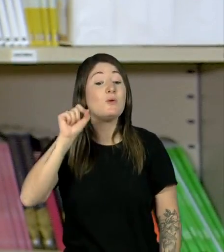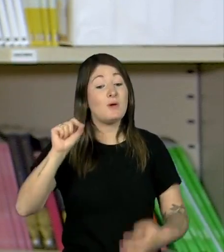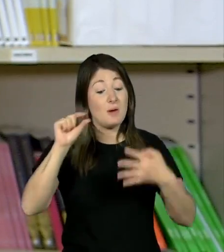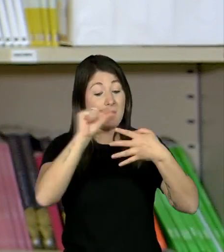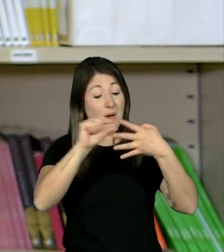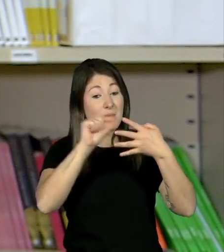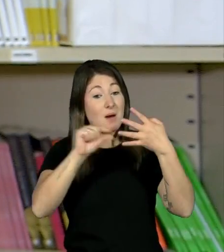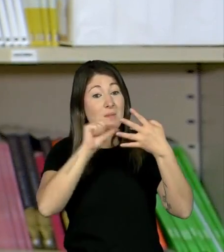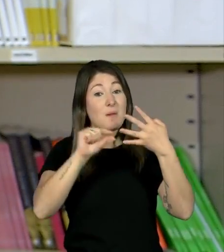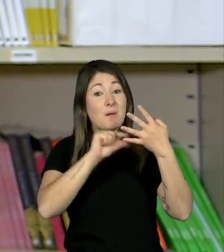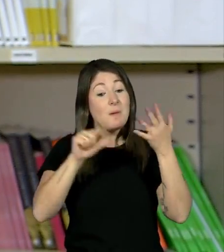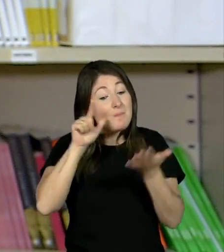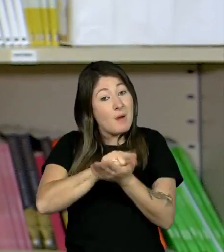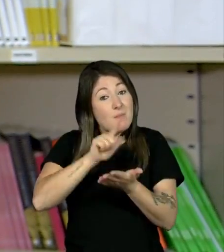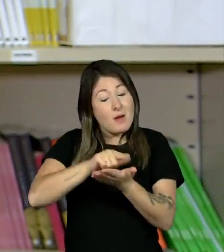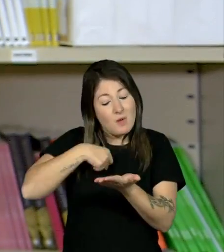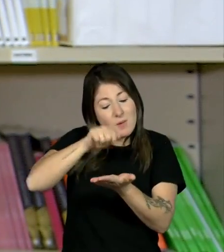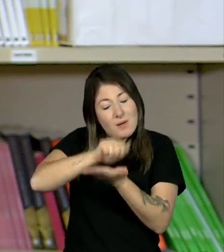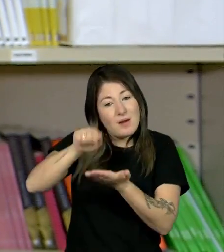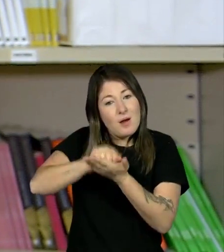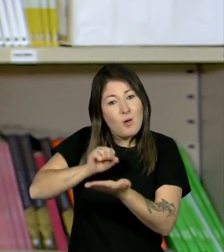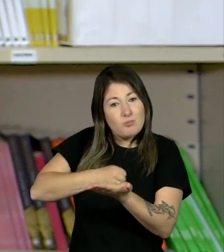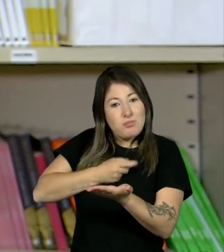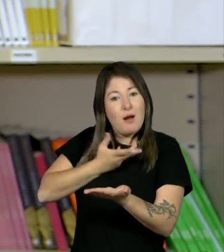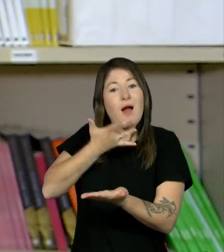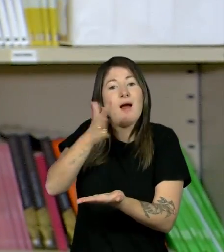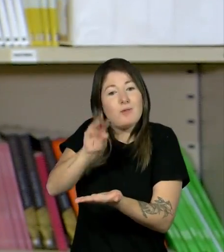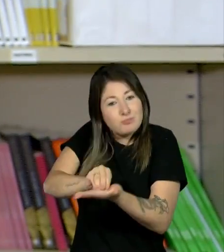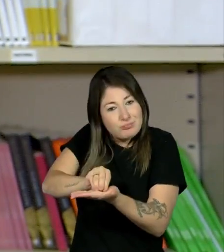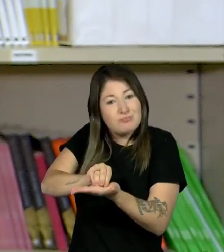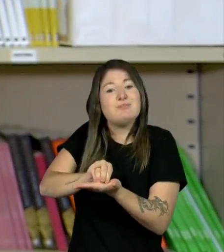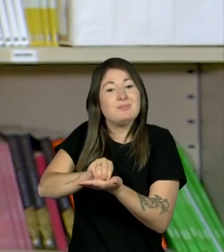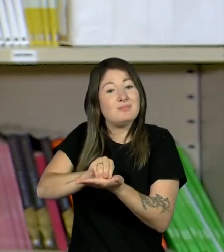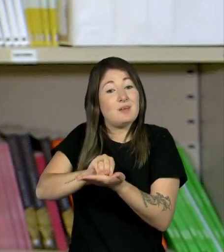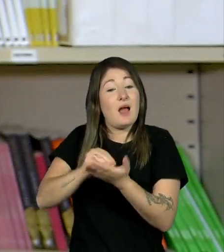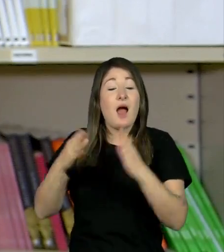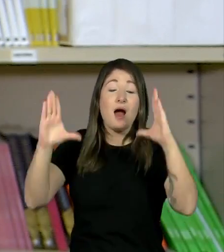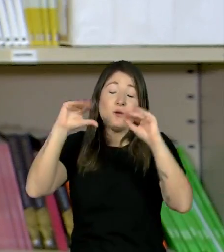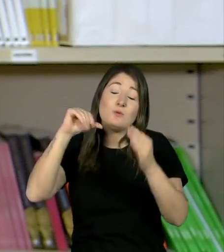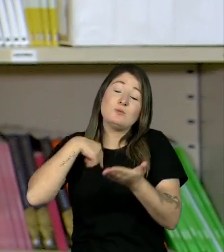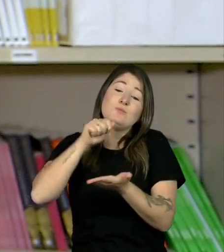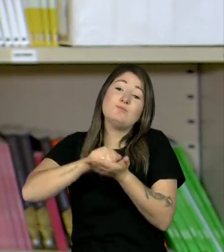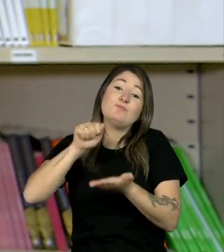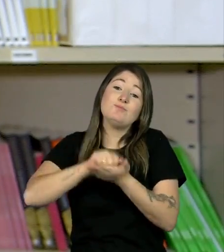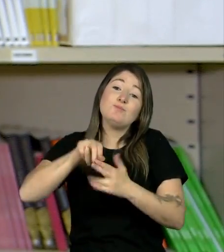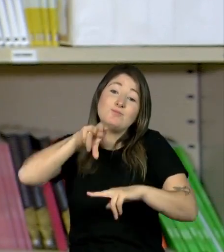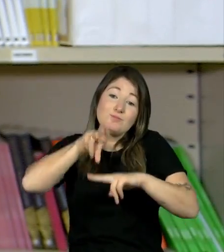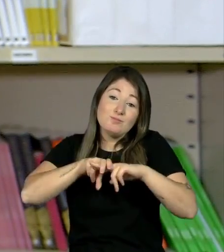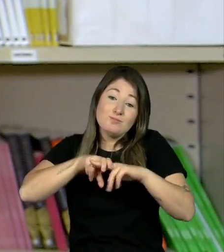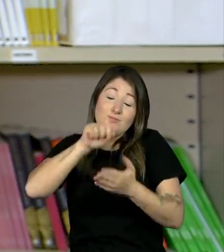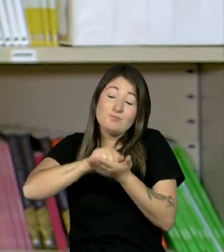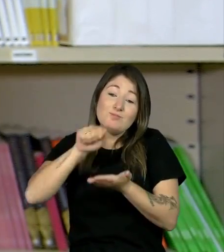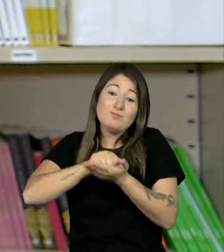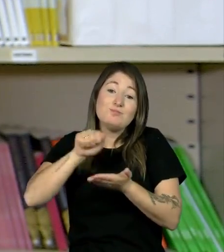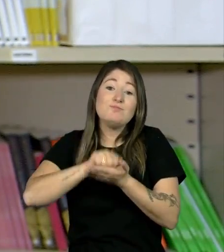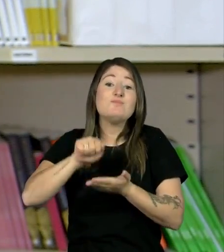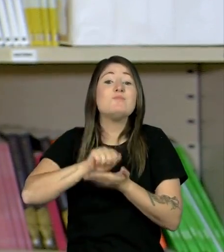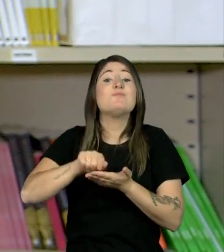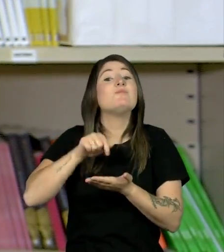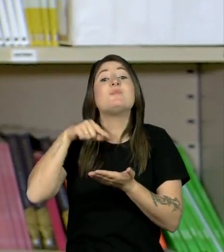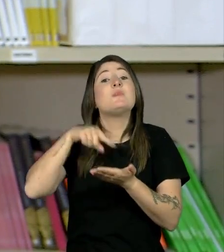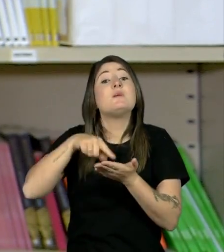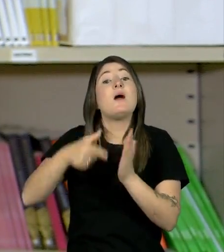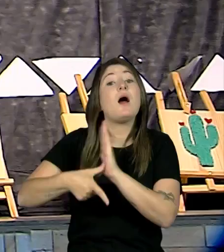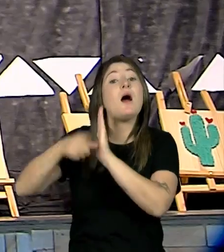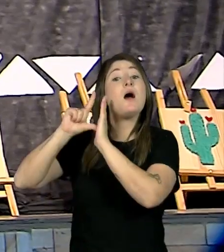papel. E de noite ele sentava lá encostado à mesa e escrevia, passava para o papel aquele que ele fez durante o